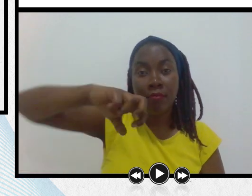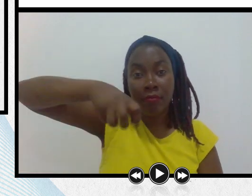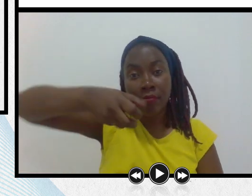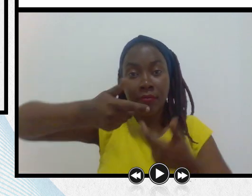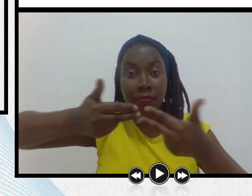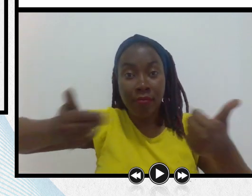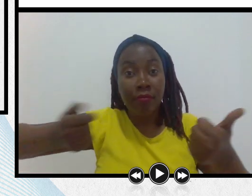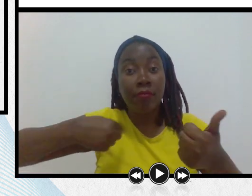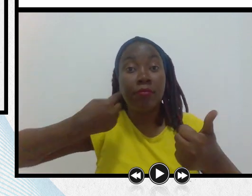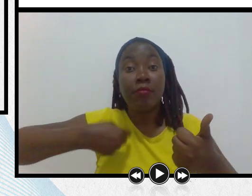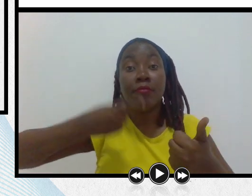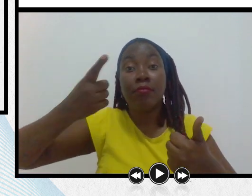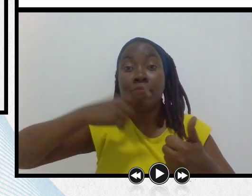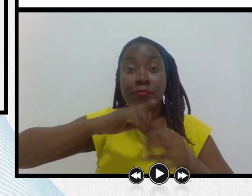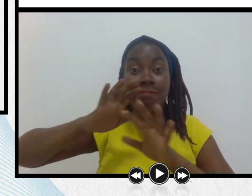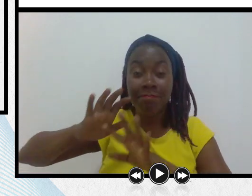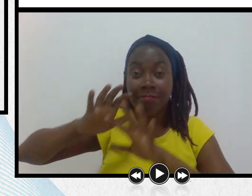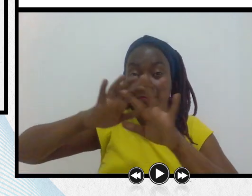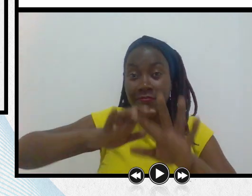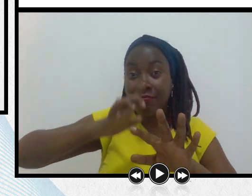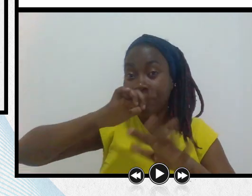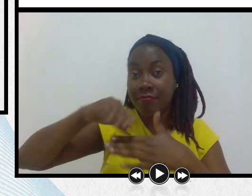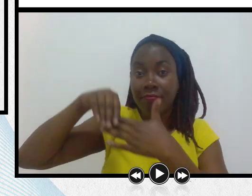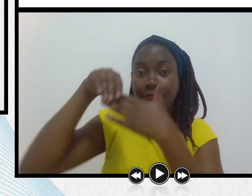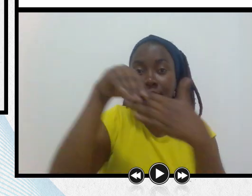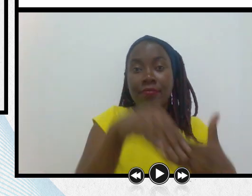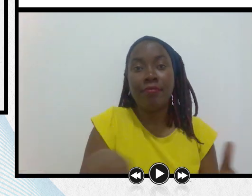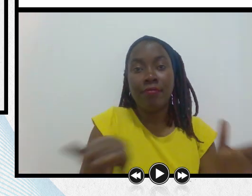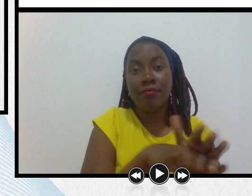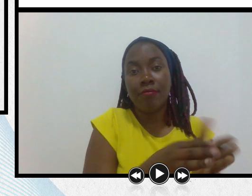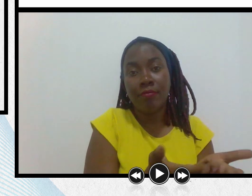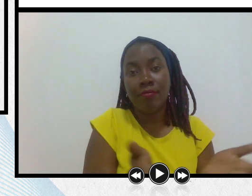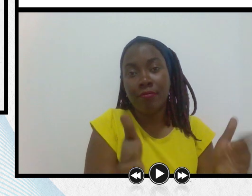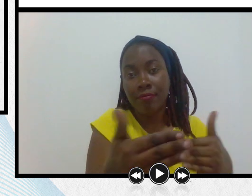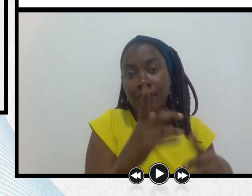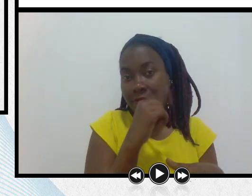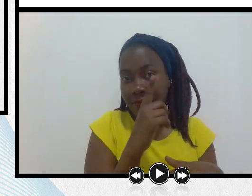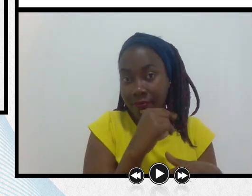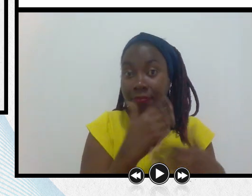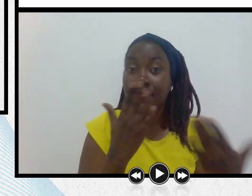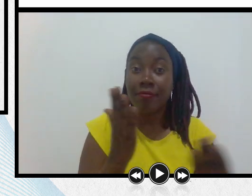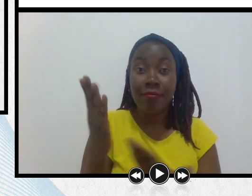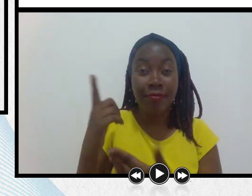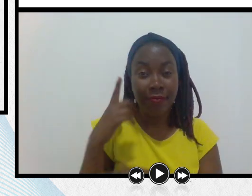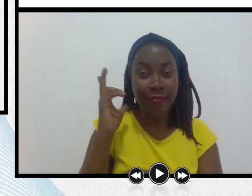que o cloro, a pressão da água, leve o cloro até a caixa d'água da residência. Aqui tem